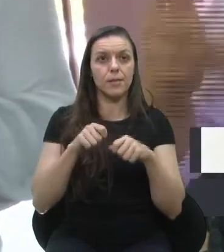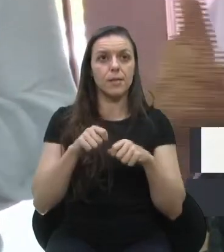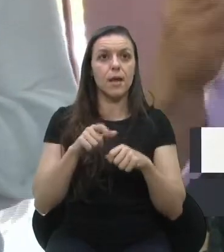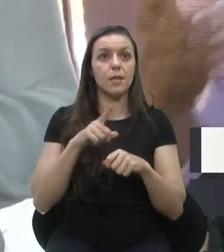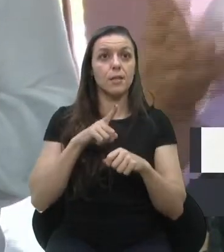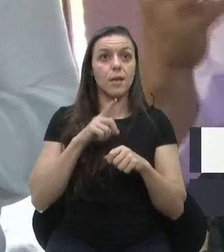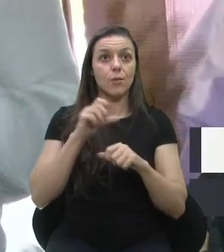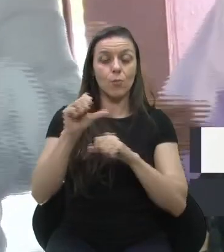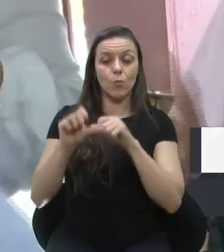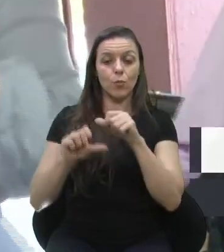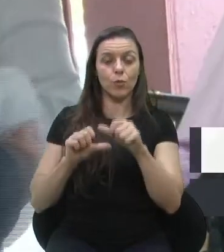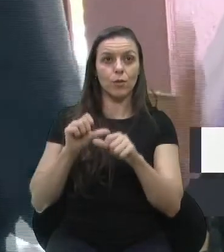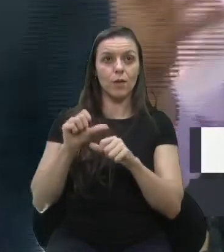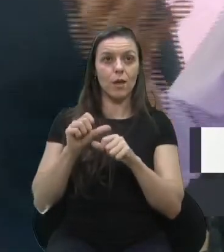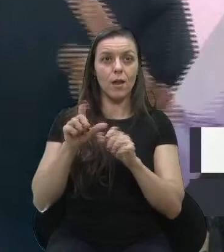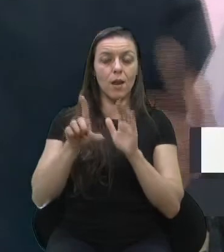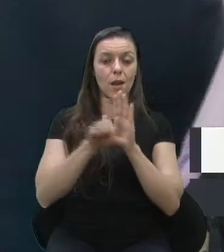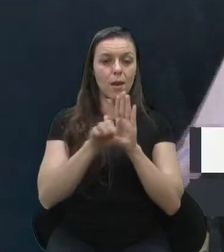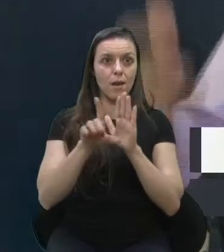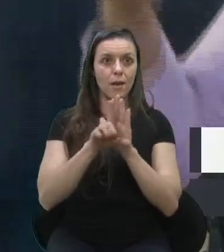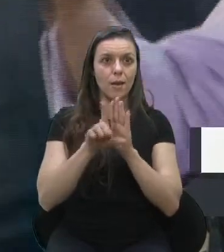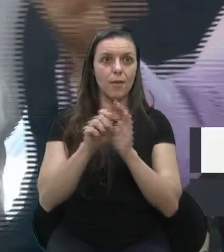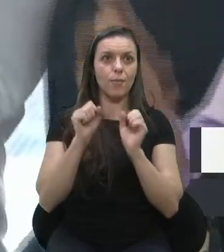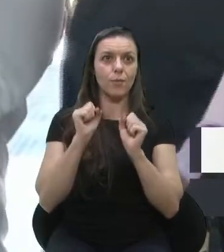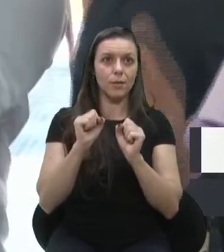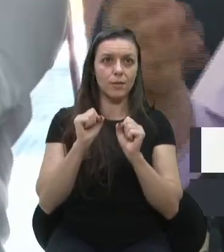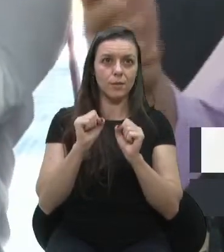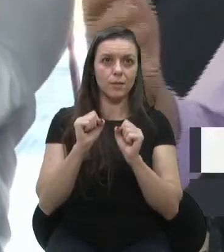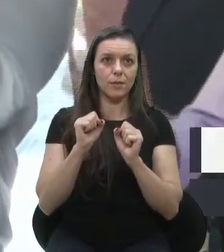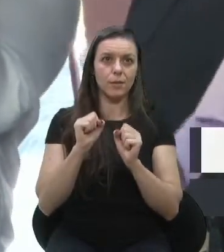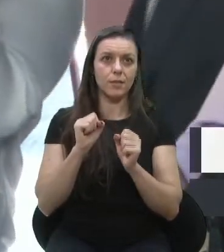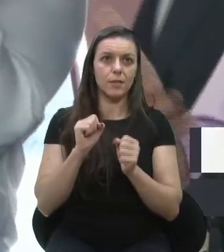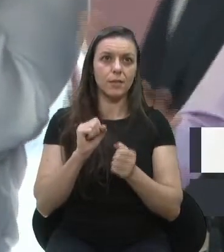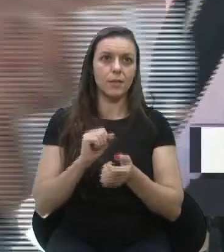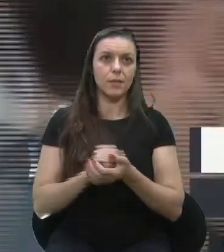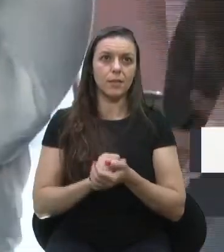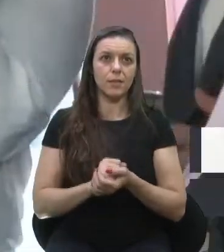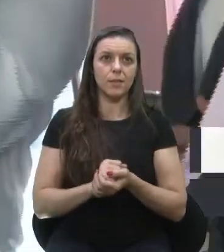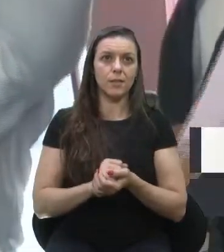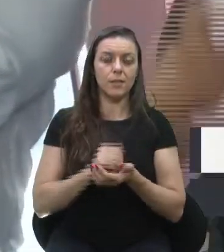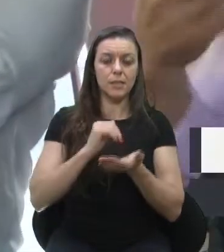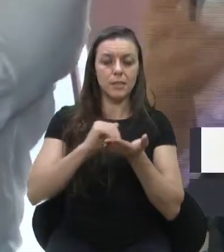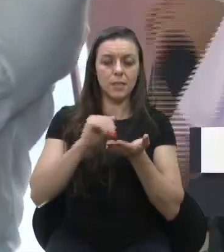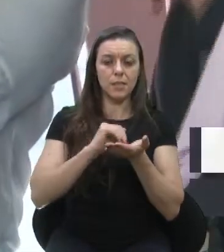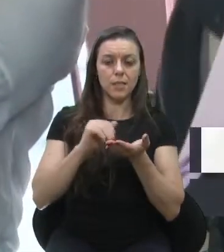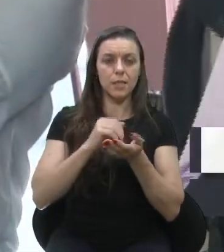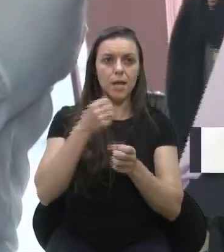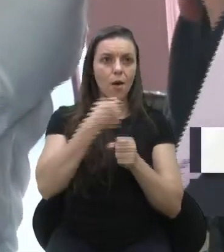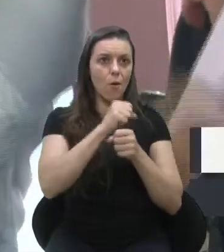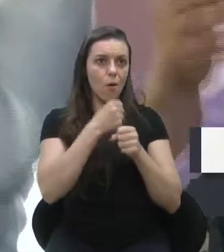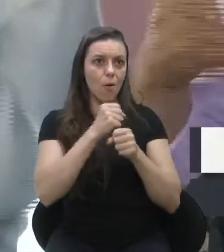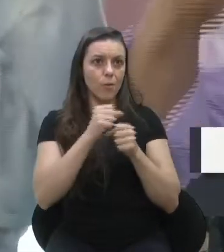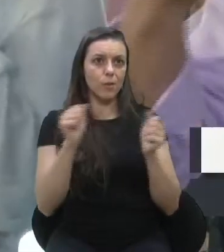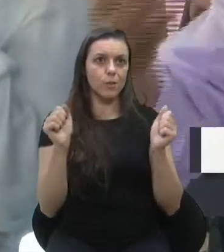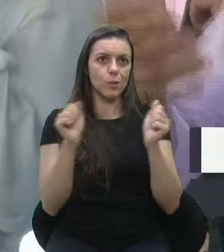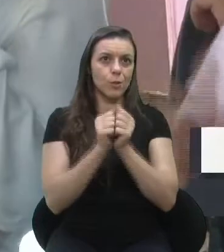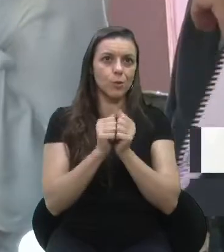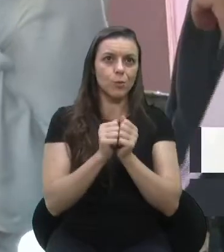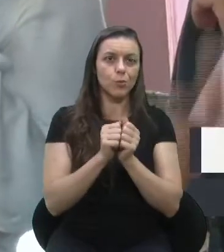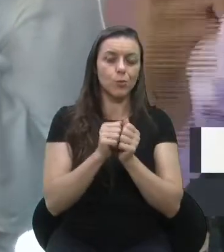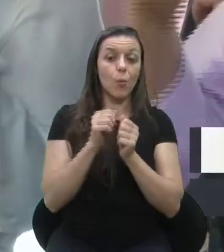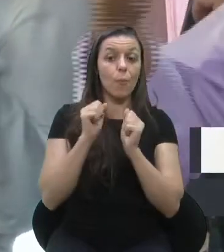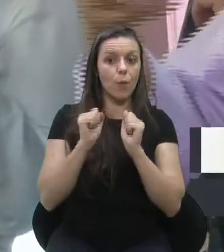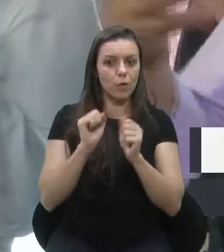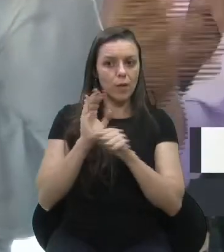de mudar um pouco as leis de Poder com essas máquinas a ter Secretaria de obras e junto com a agricultura poderá